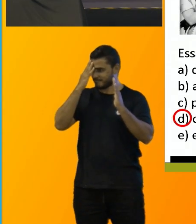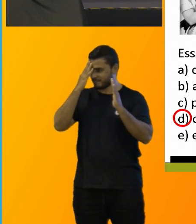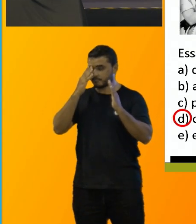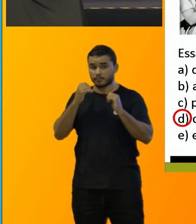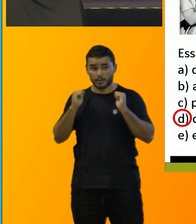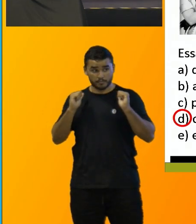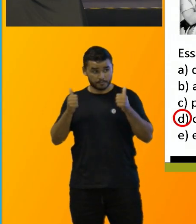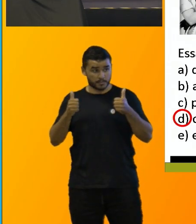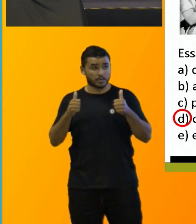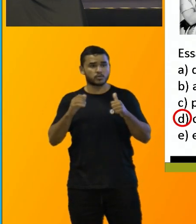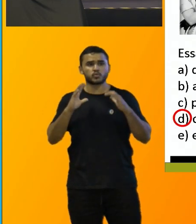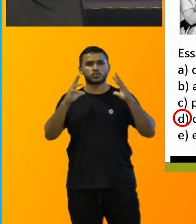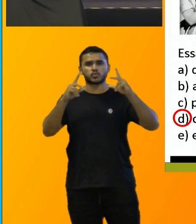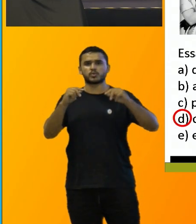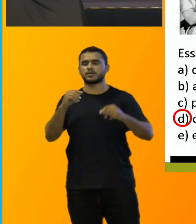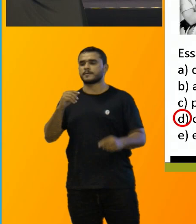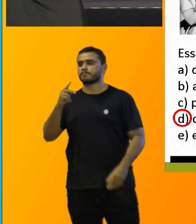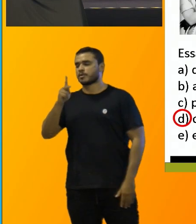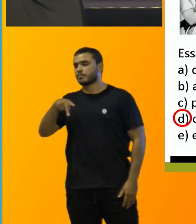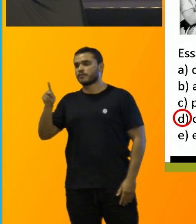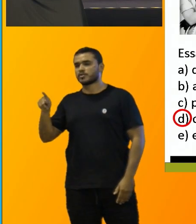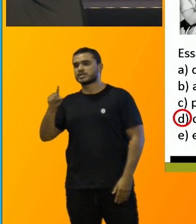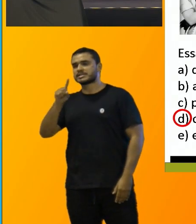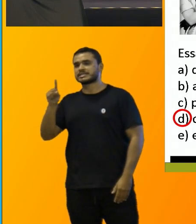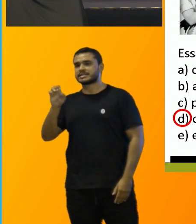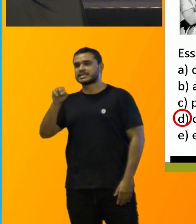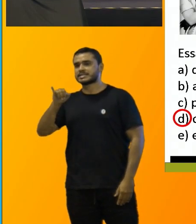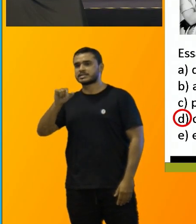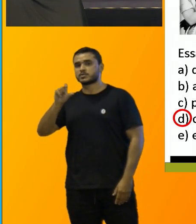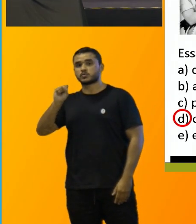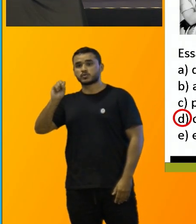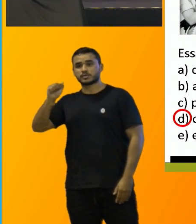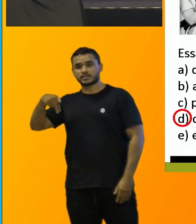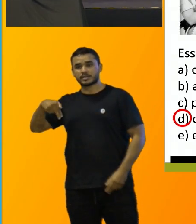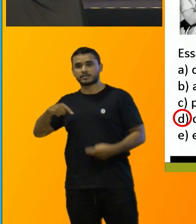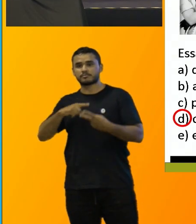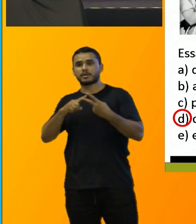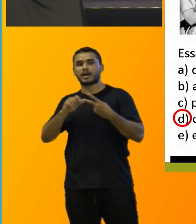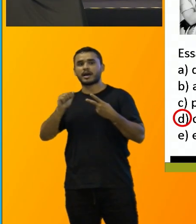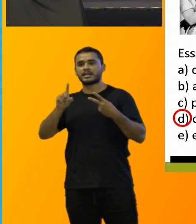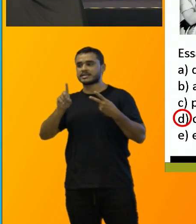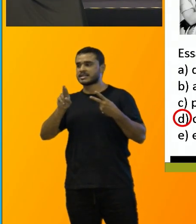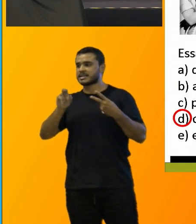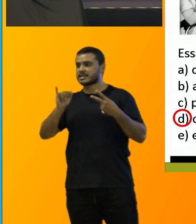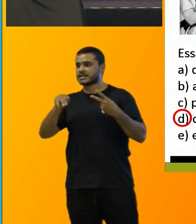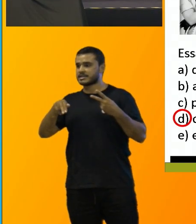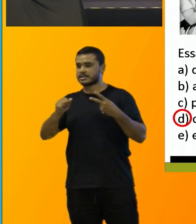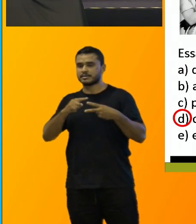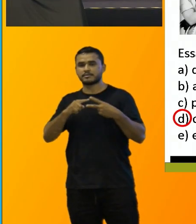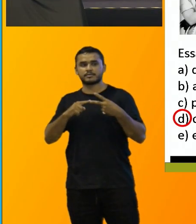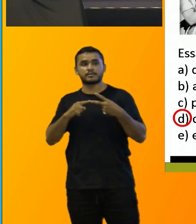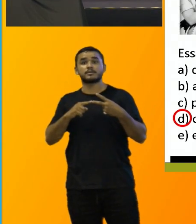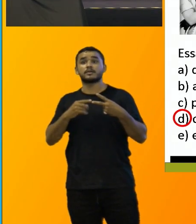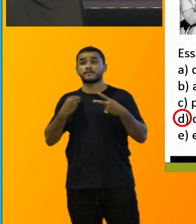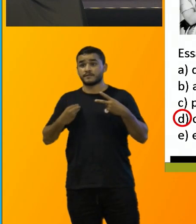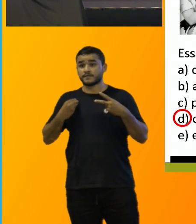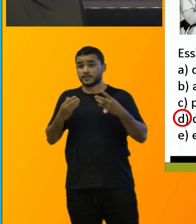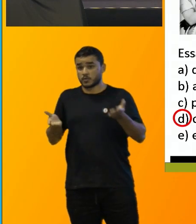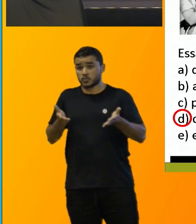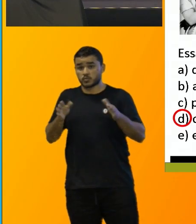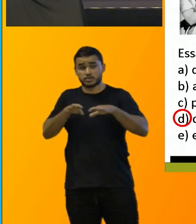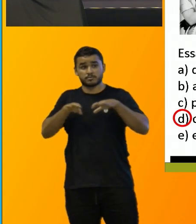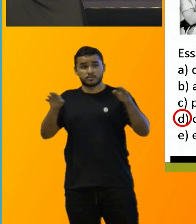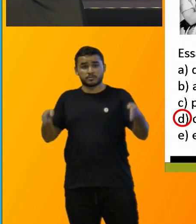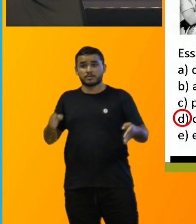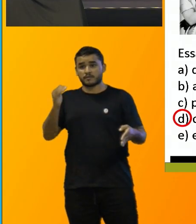minhas colegas, Zenilce e Adriana, estavam atendendo hoje aqui também, atenderam ontem presencialmente. também, né? Maravilha.